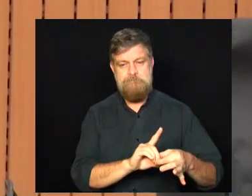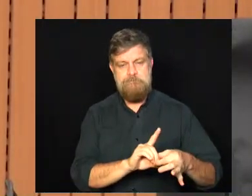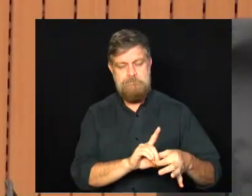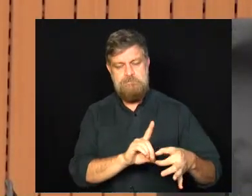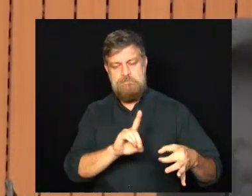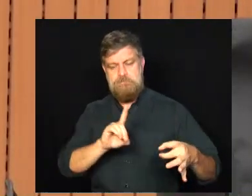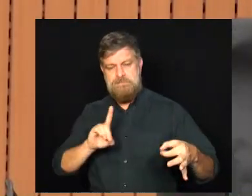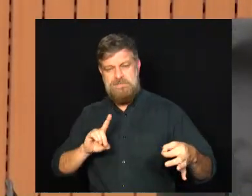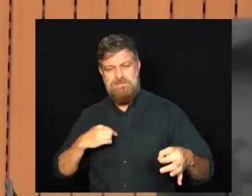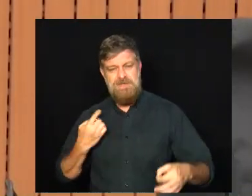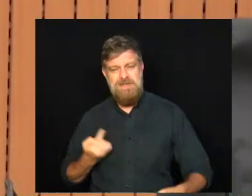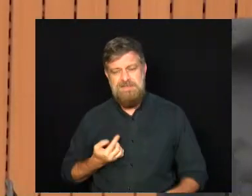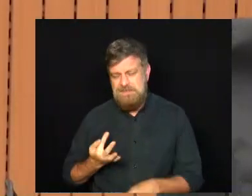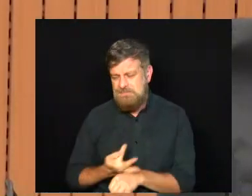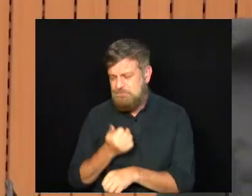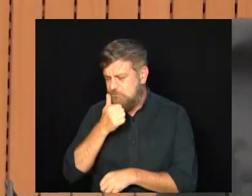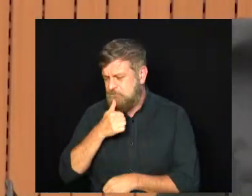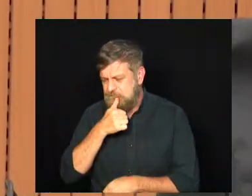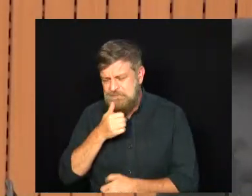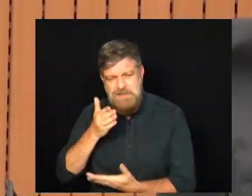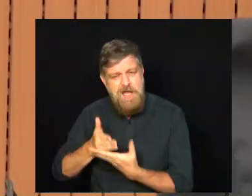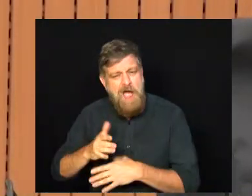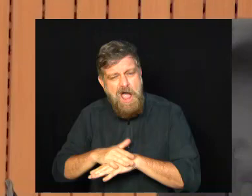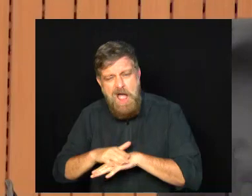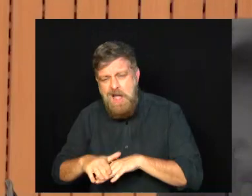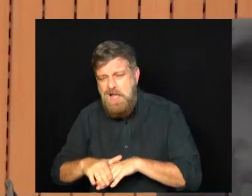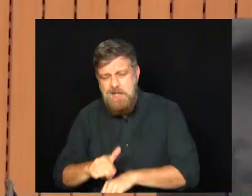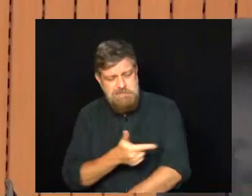desenvolver resiliência, respeito,